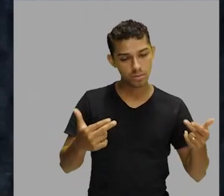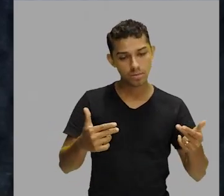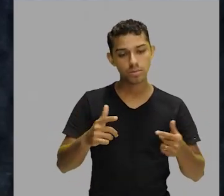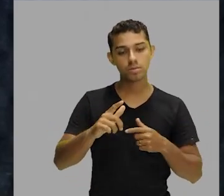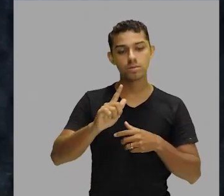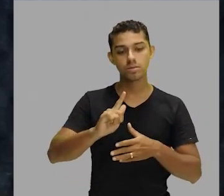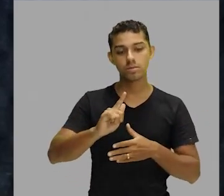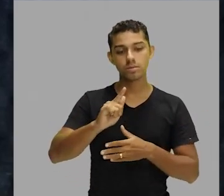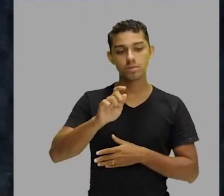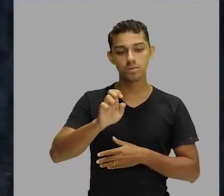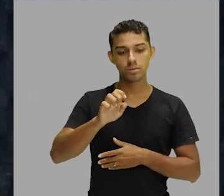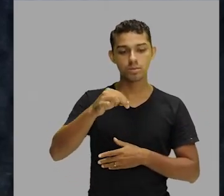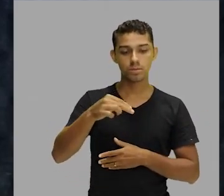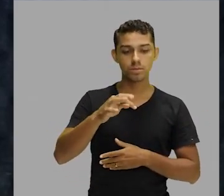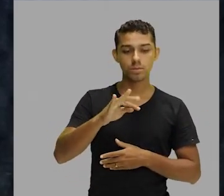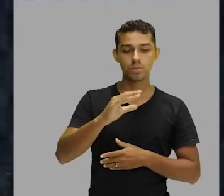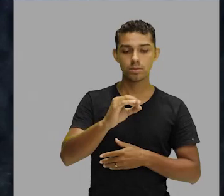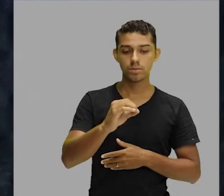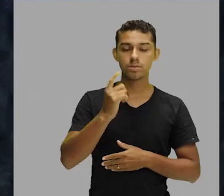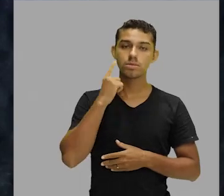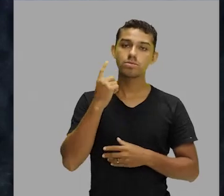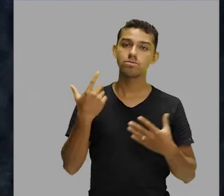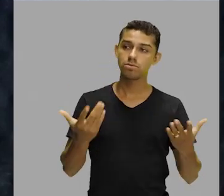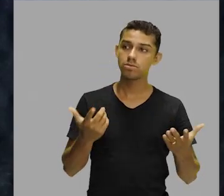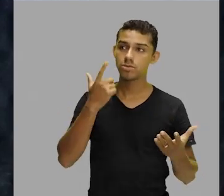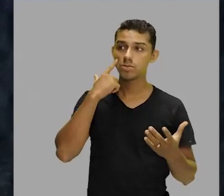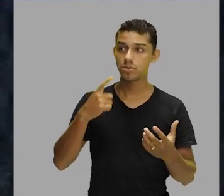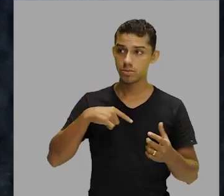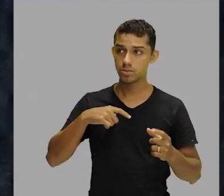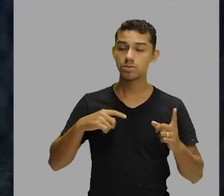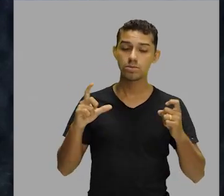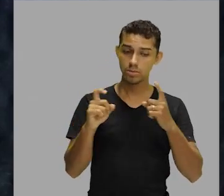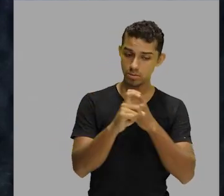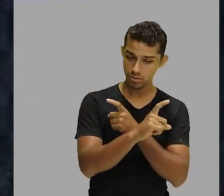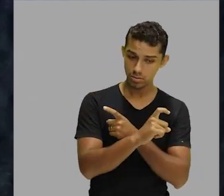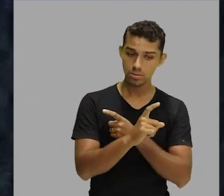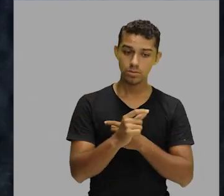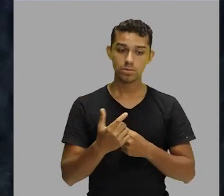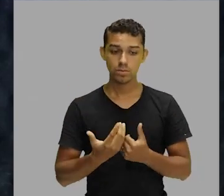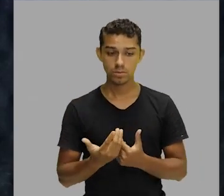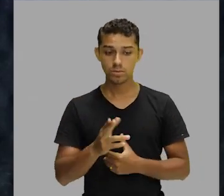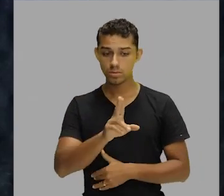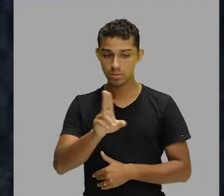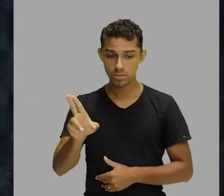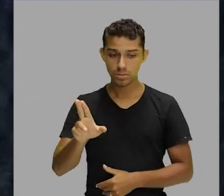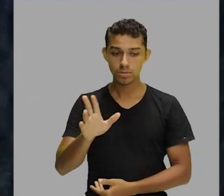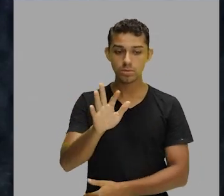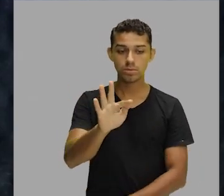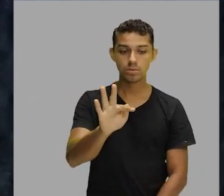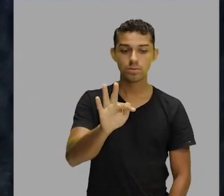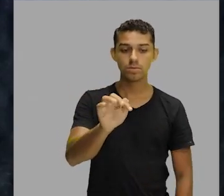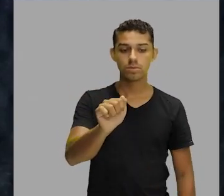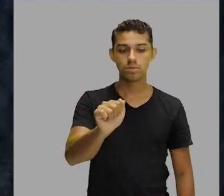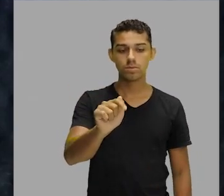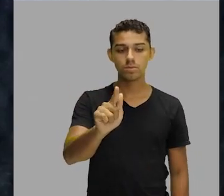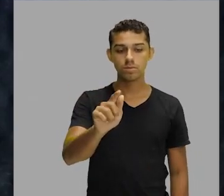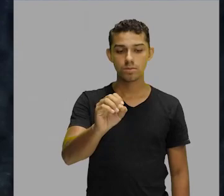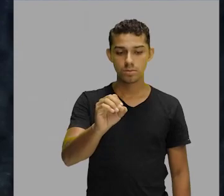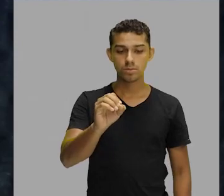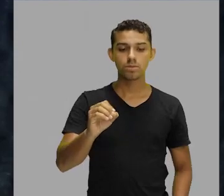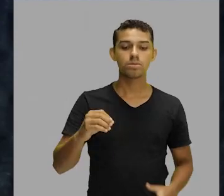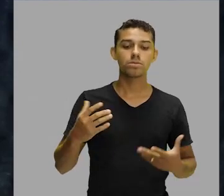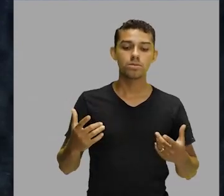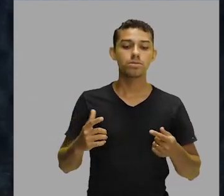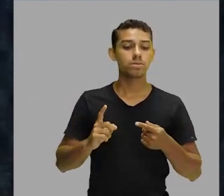dela, certo? Observa que eu tenho aqui um vírus, que é chamado de fago, ok?